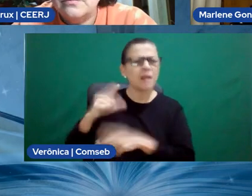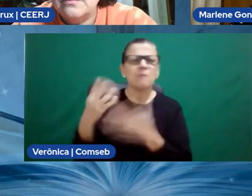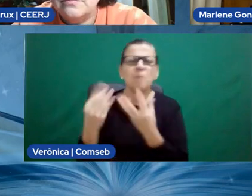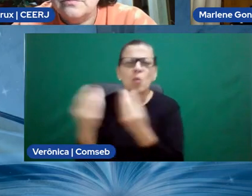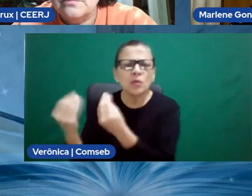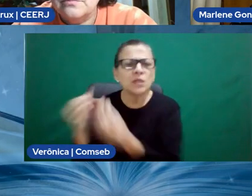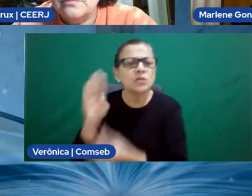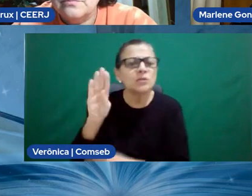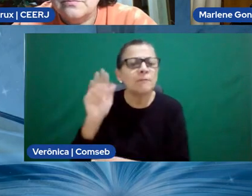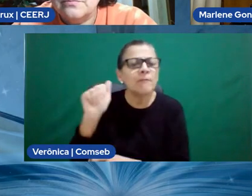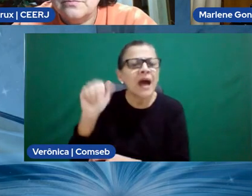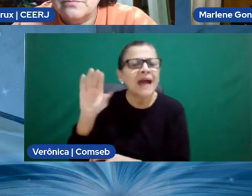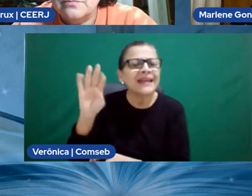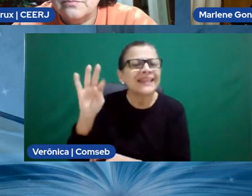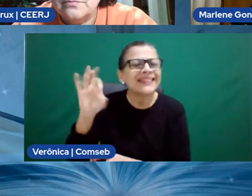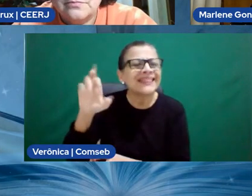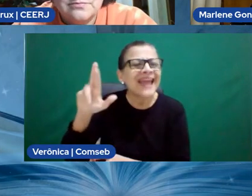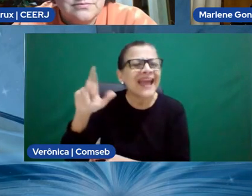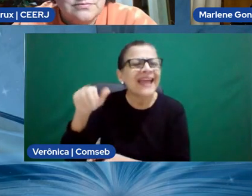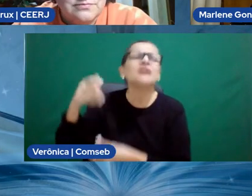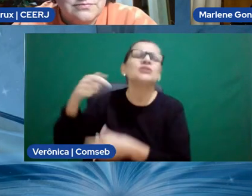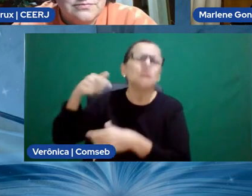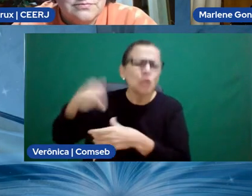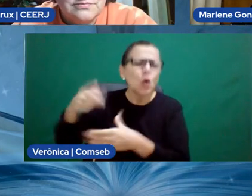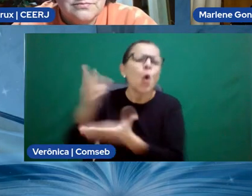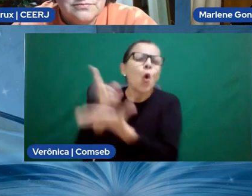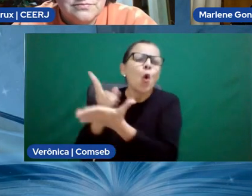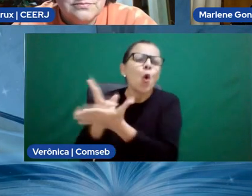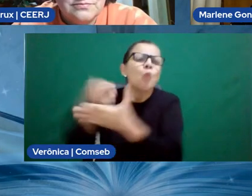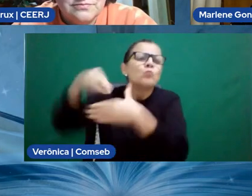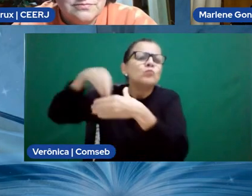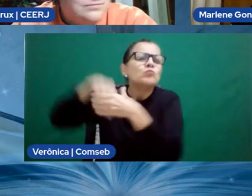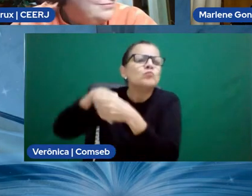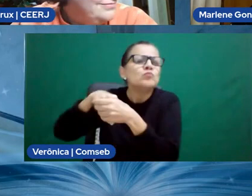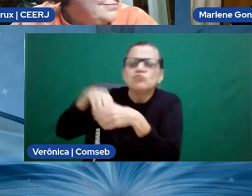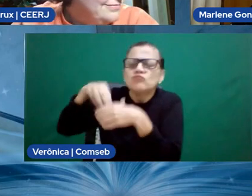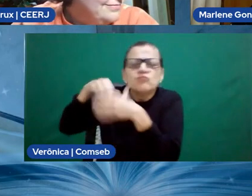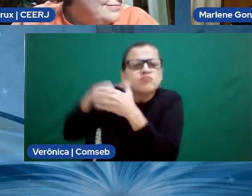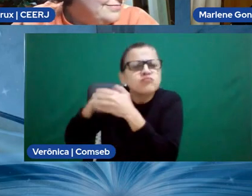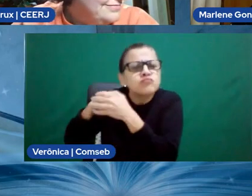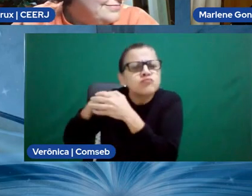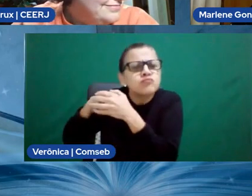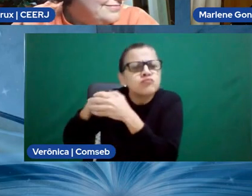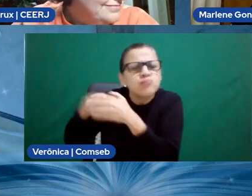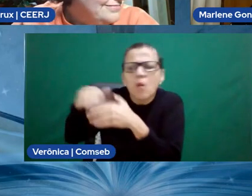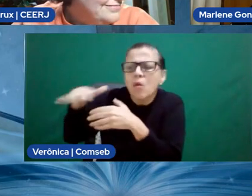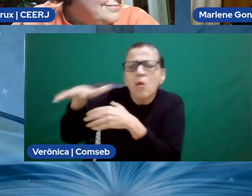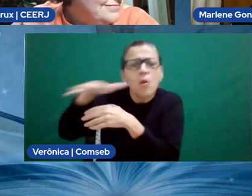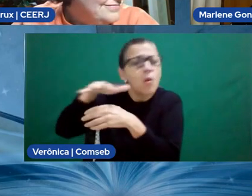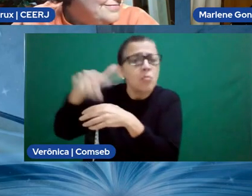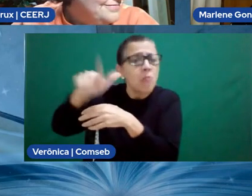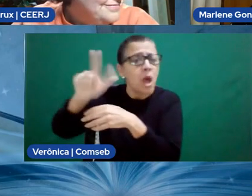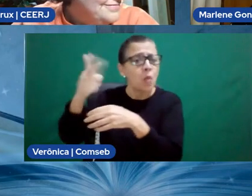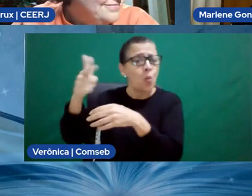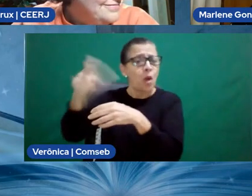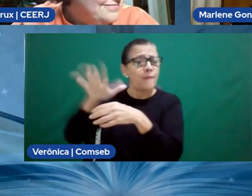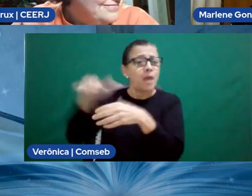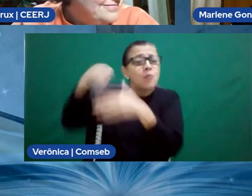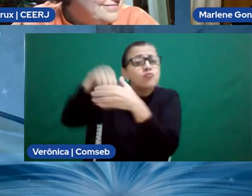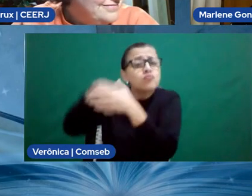persistem, podem persistir anos, sem estar num ambiente propício à vida, e se